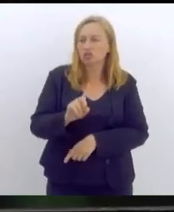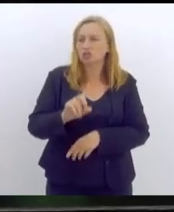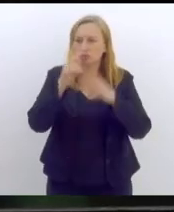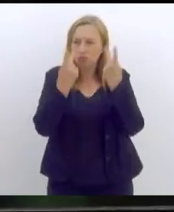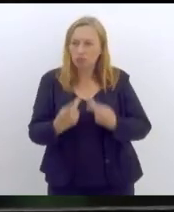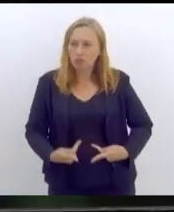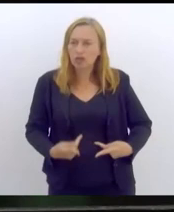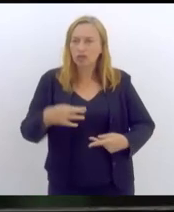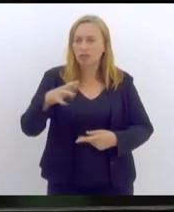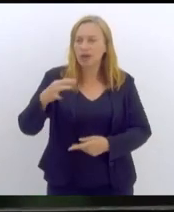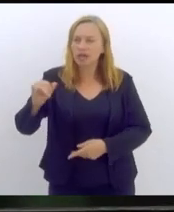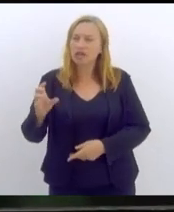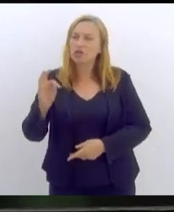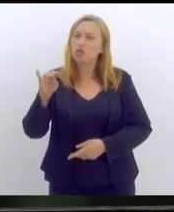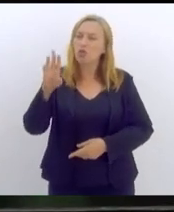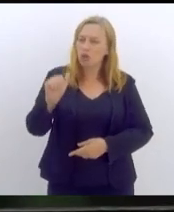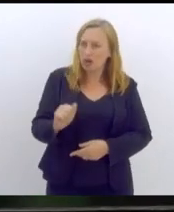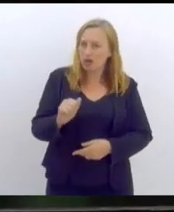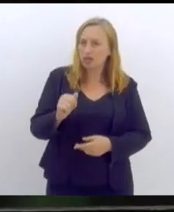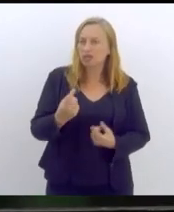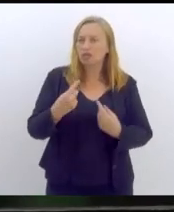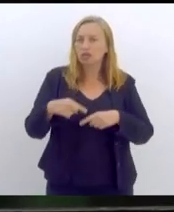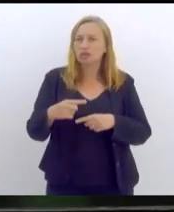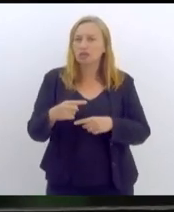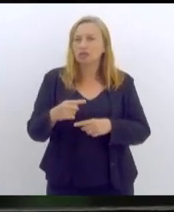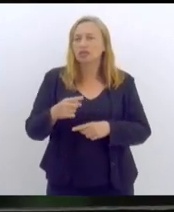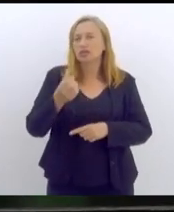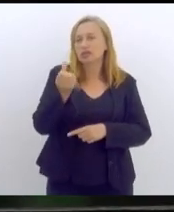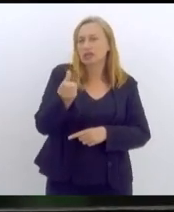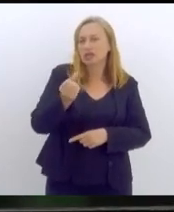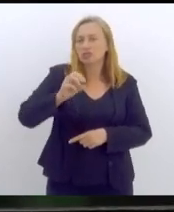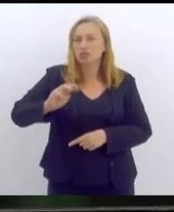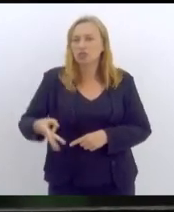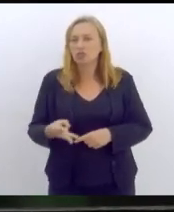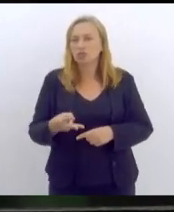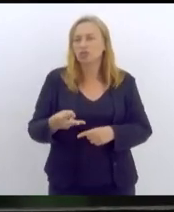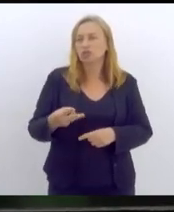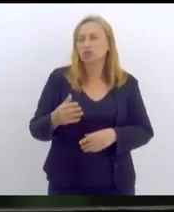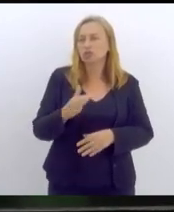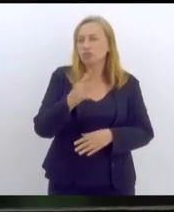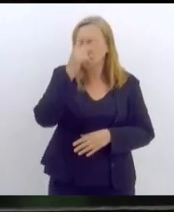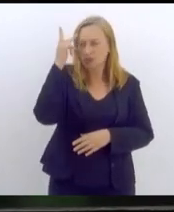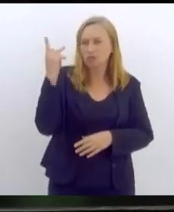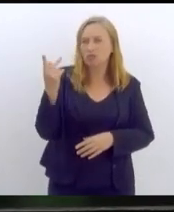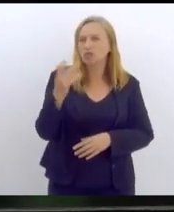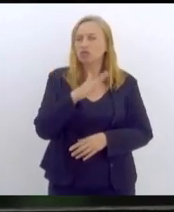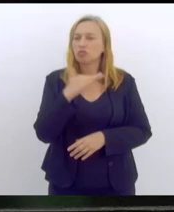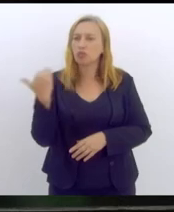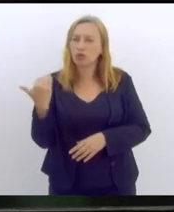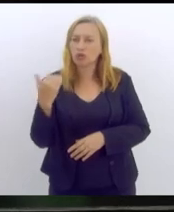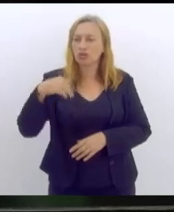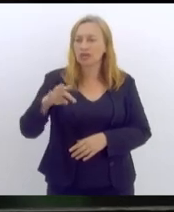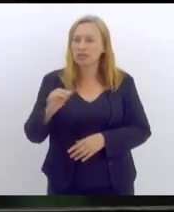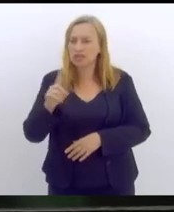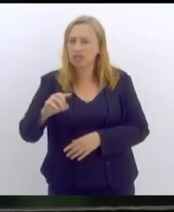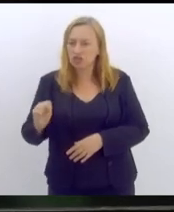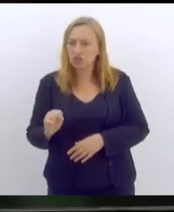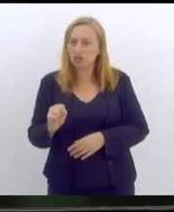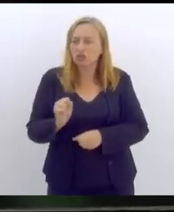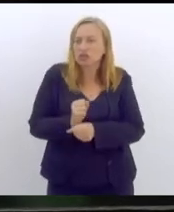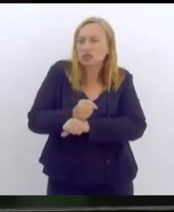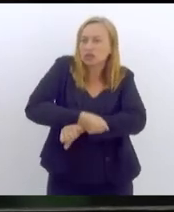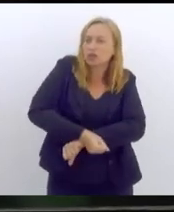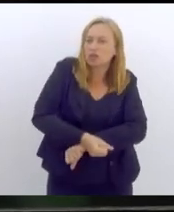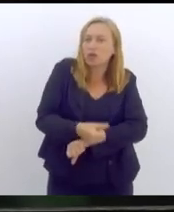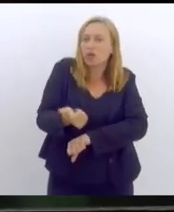uma ofensa direta às 6 milhões de vítimas do nazismo, aos 11 milhões de escravizados durante o